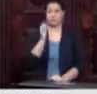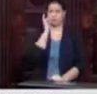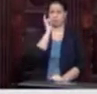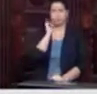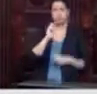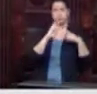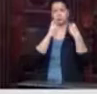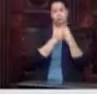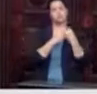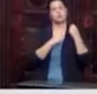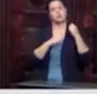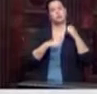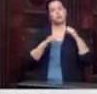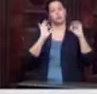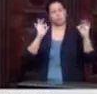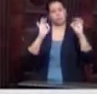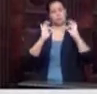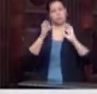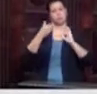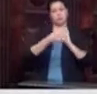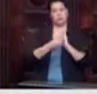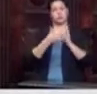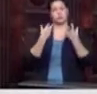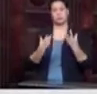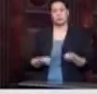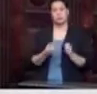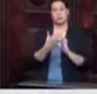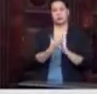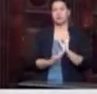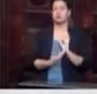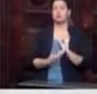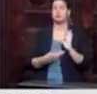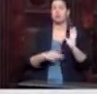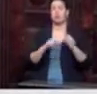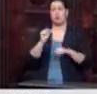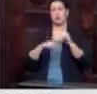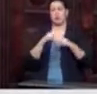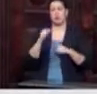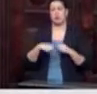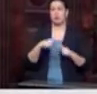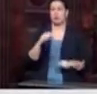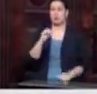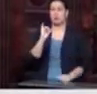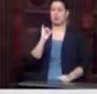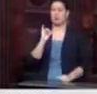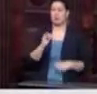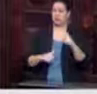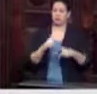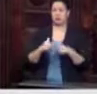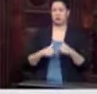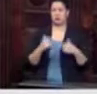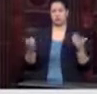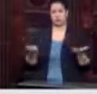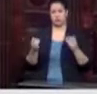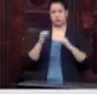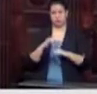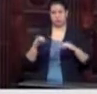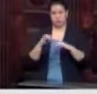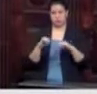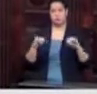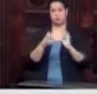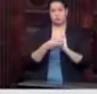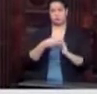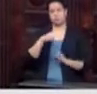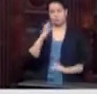Especial da Câmara aprovou o regime de urgência da reforma trabalhista, que está hoje tramitando na Câmara